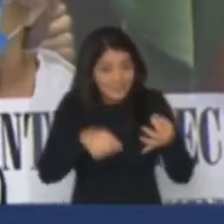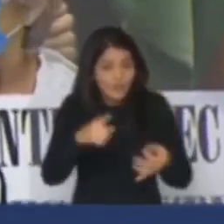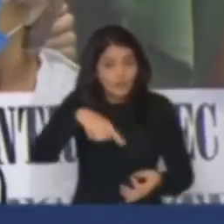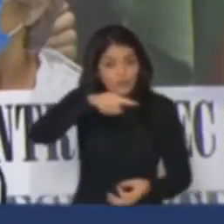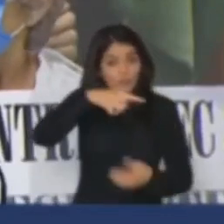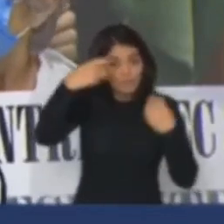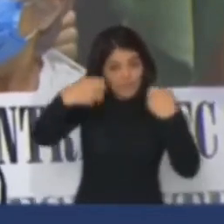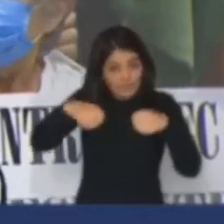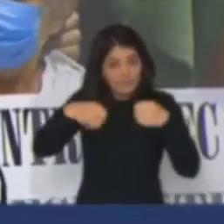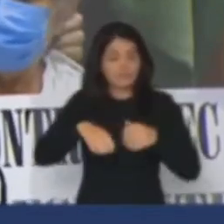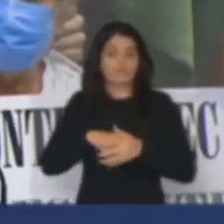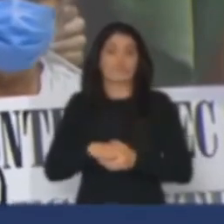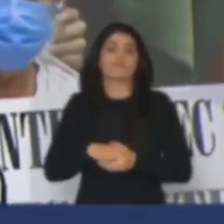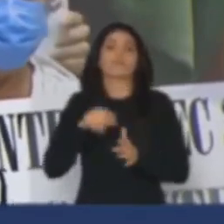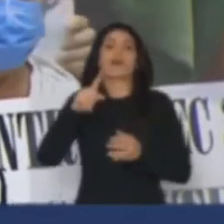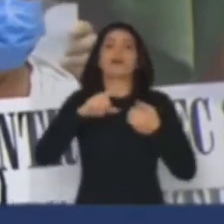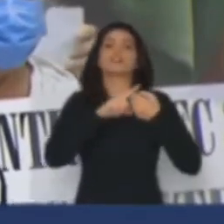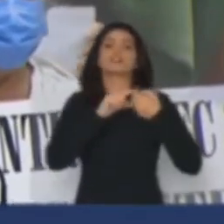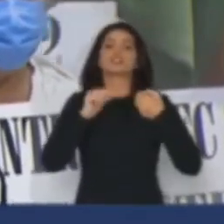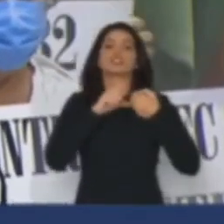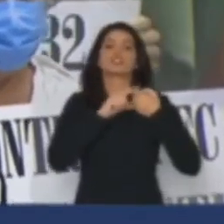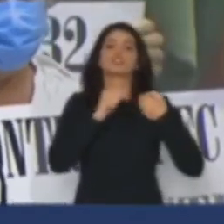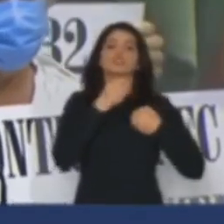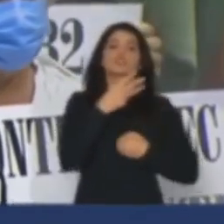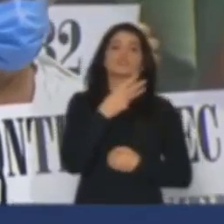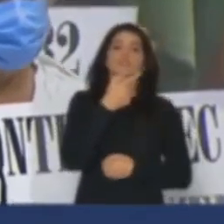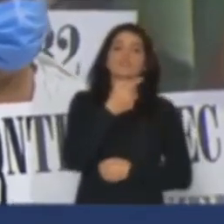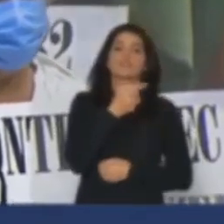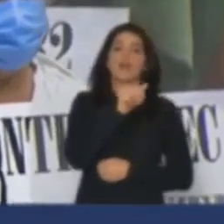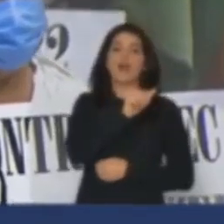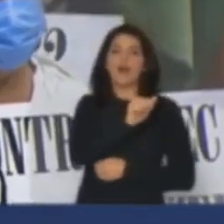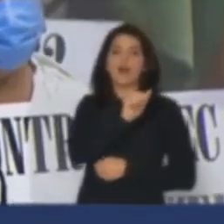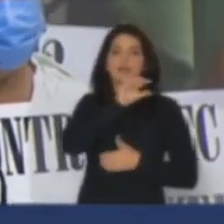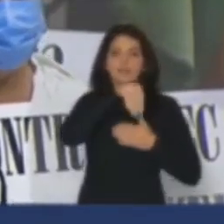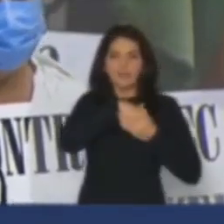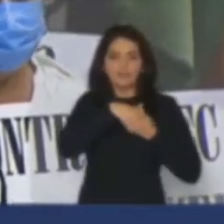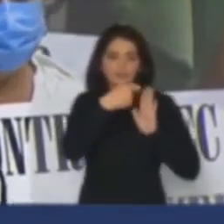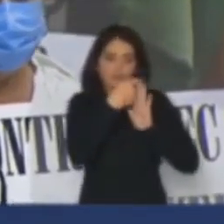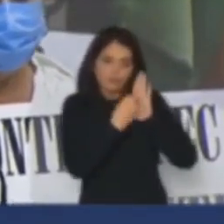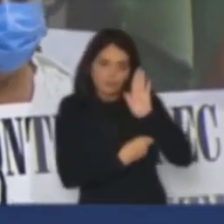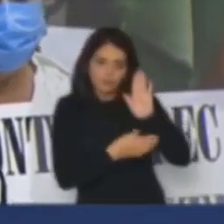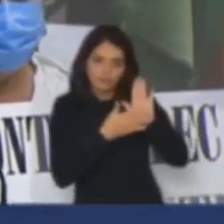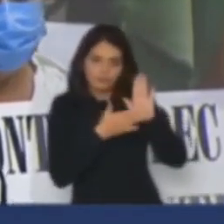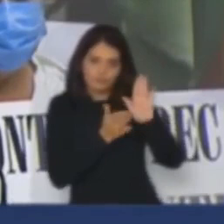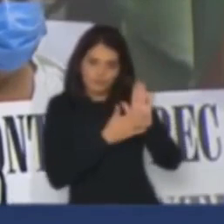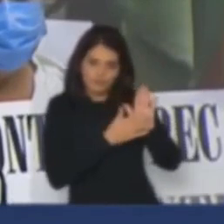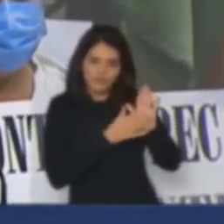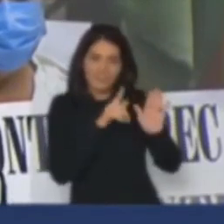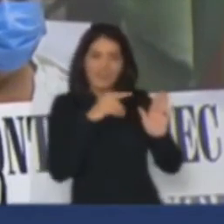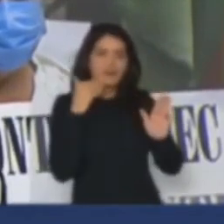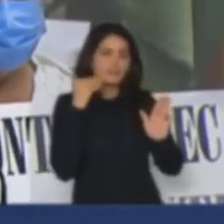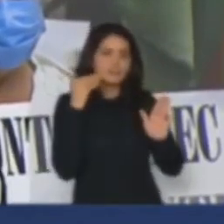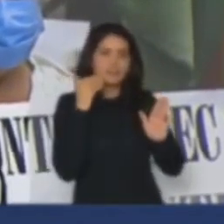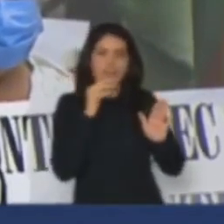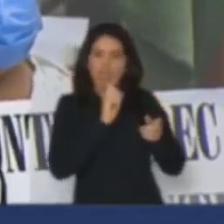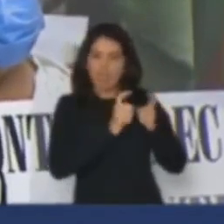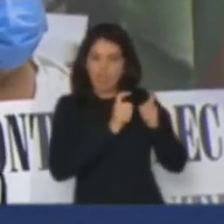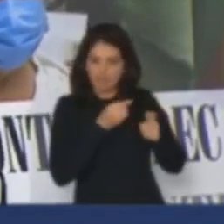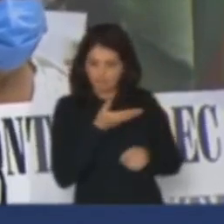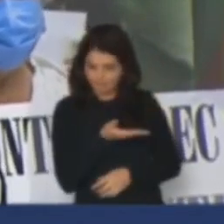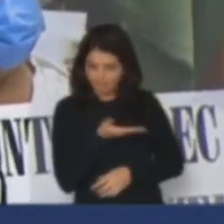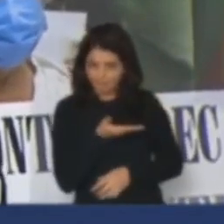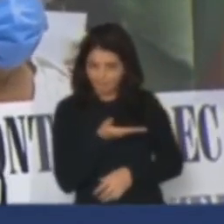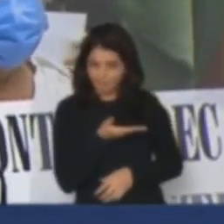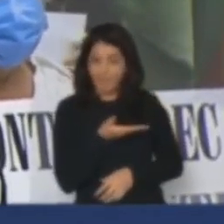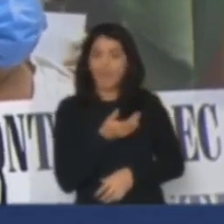público. O artigo 37A, que está anexado a esta deforma administrativa, é muito claro. Ele